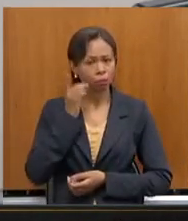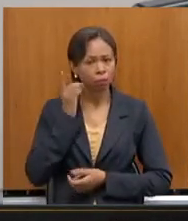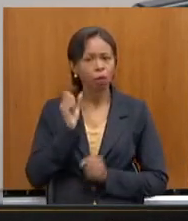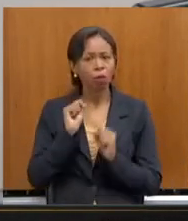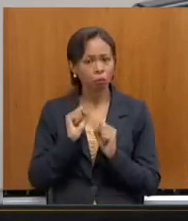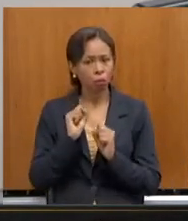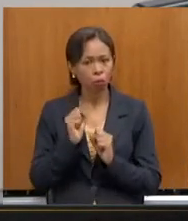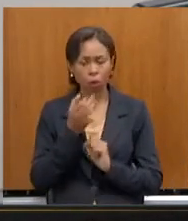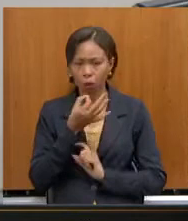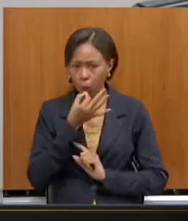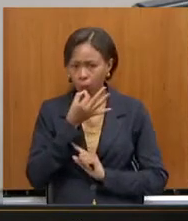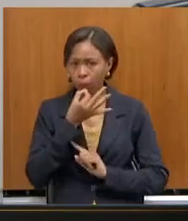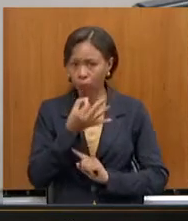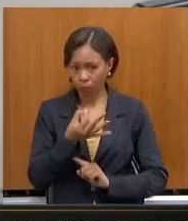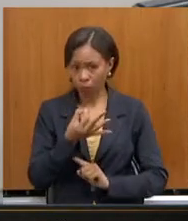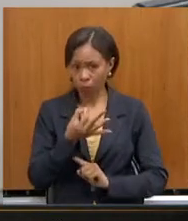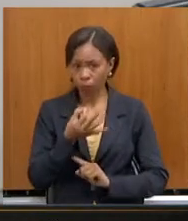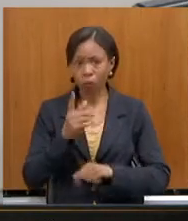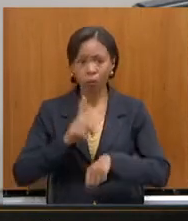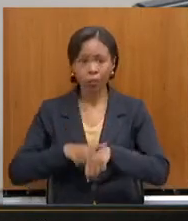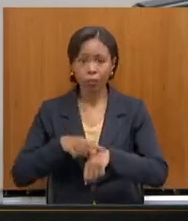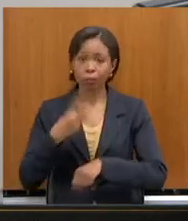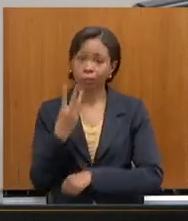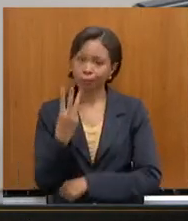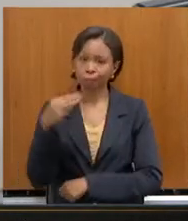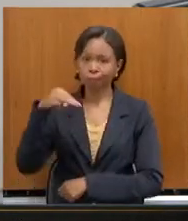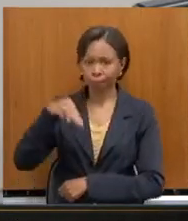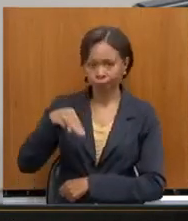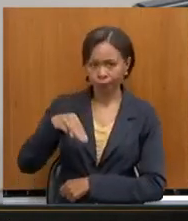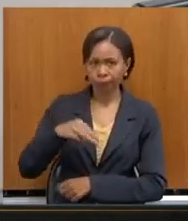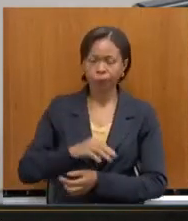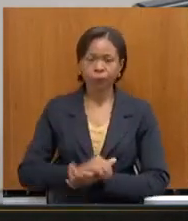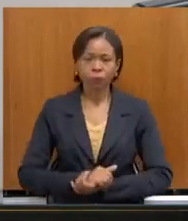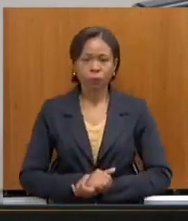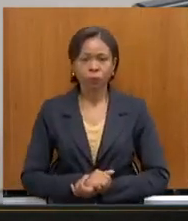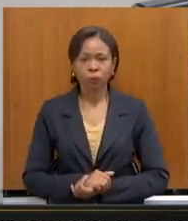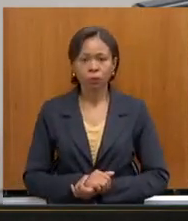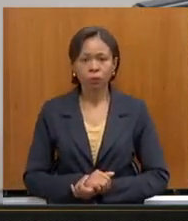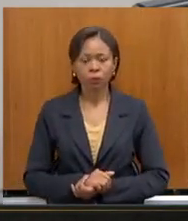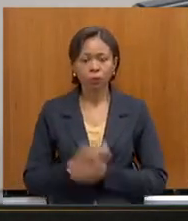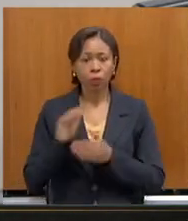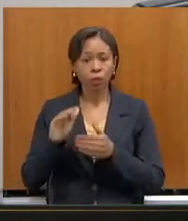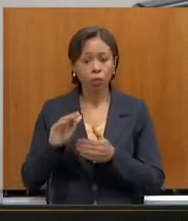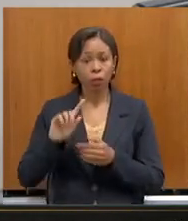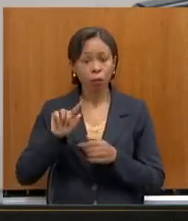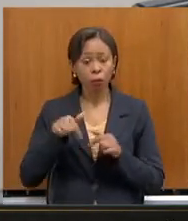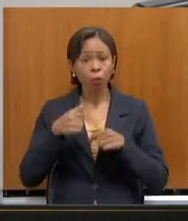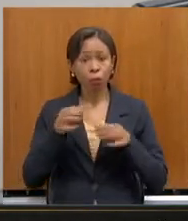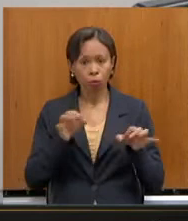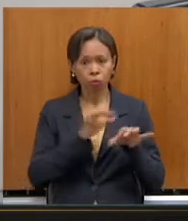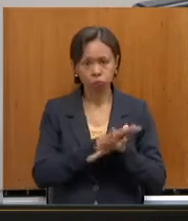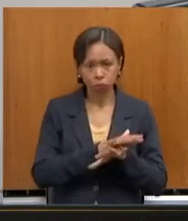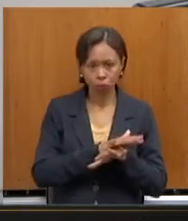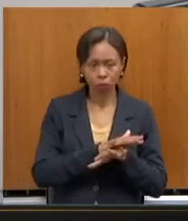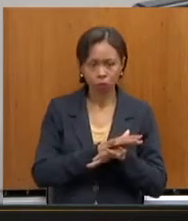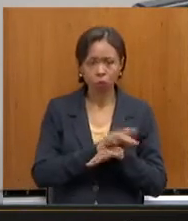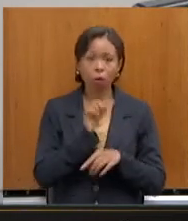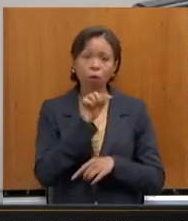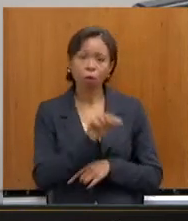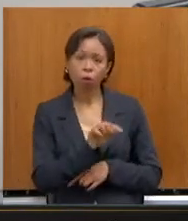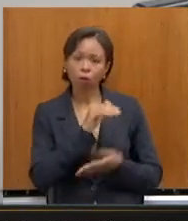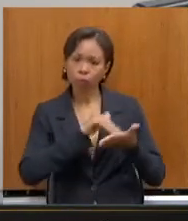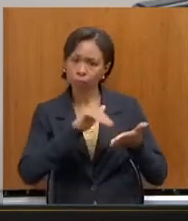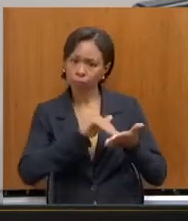fazer uma interpelação pelo prazo de três minutos e após cada interpelação à